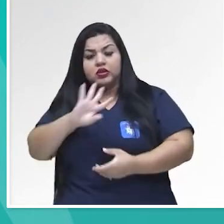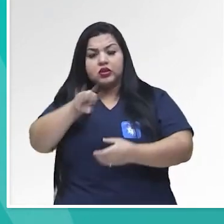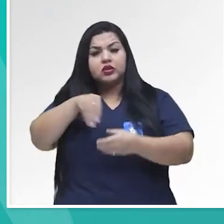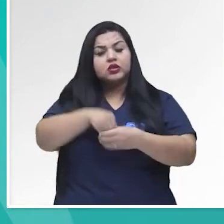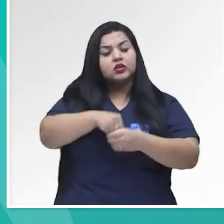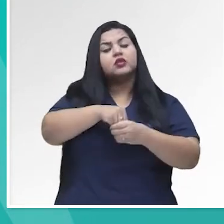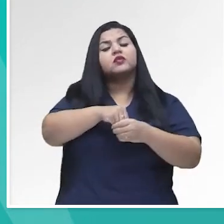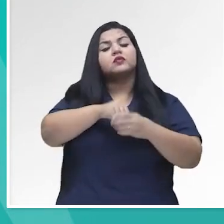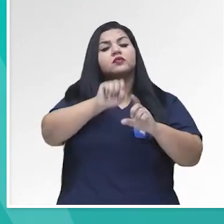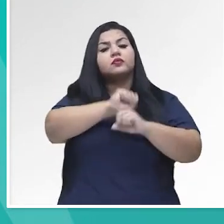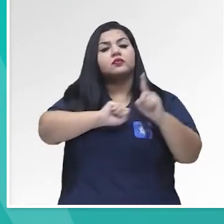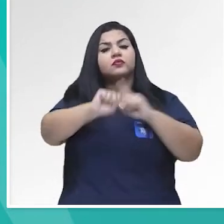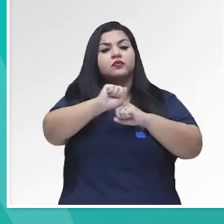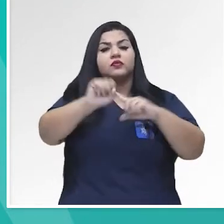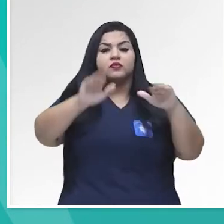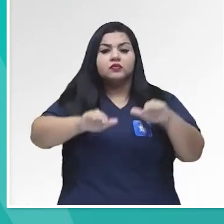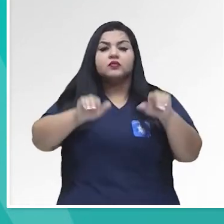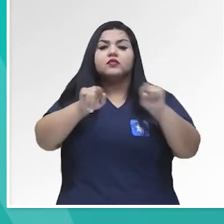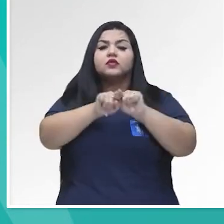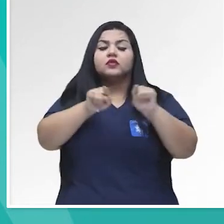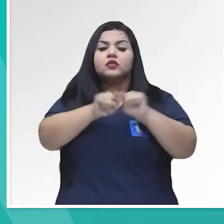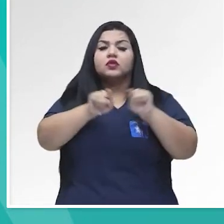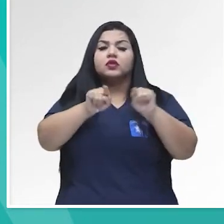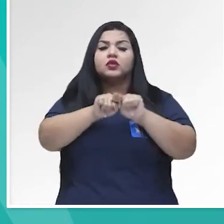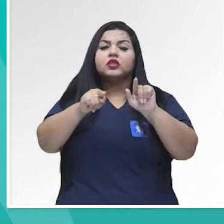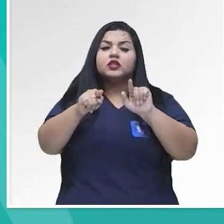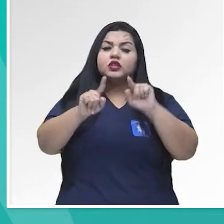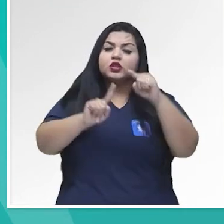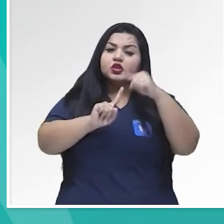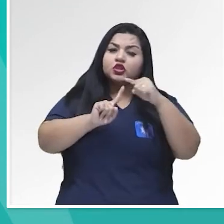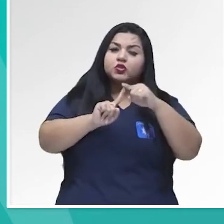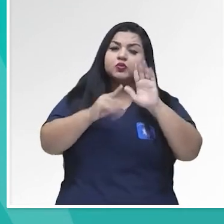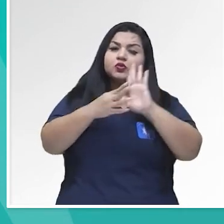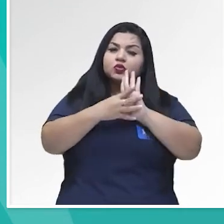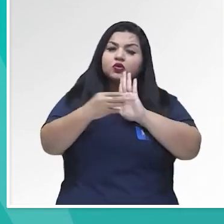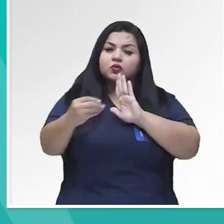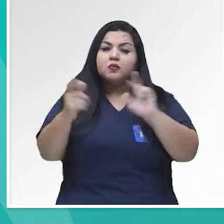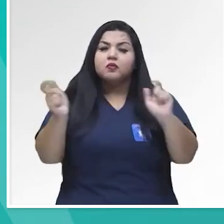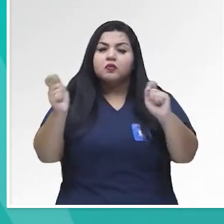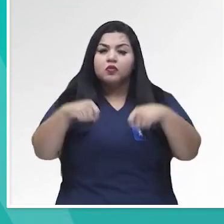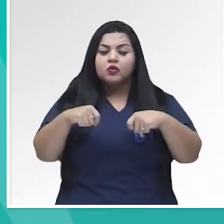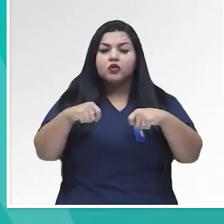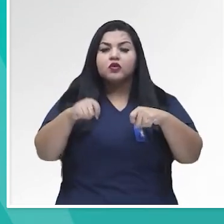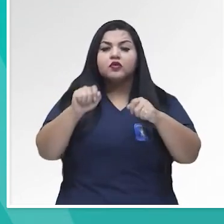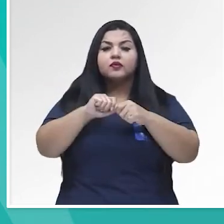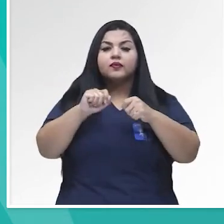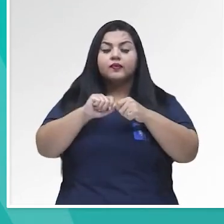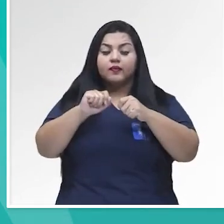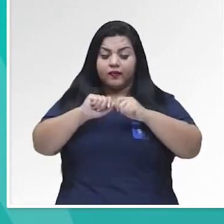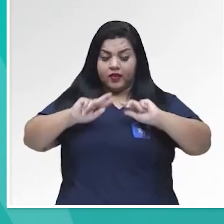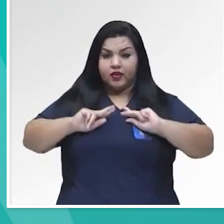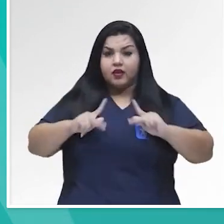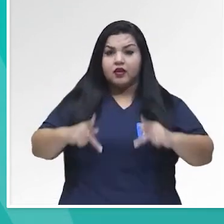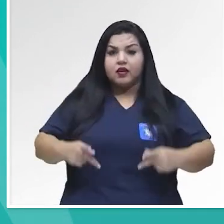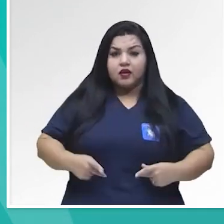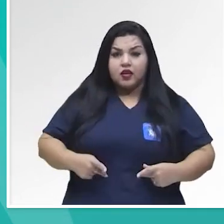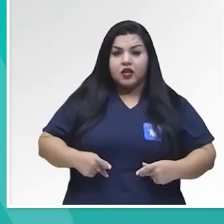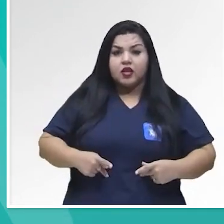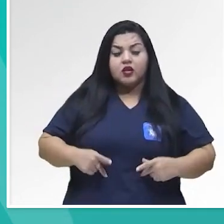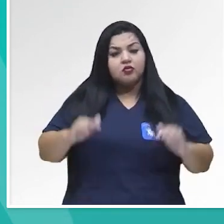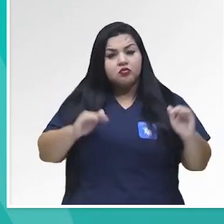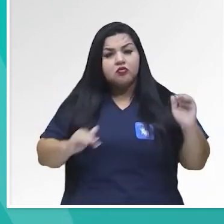sociedade. E muitas das vezes, esse tipo de modelo pode fazer com que esse ser humano seja